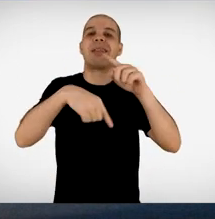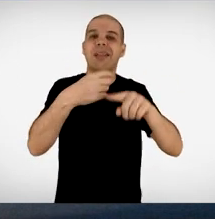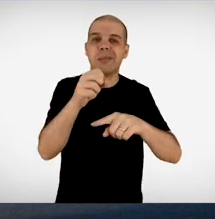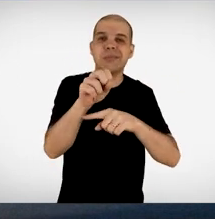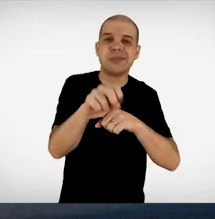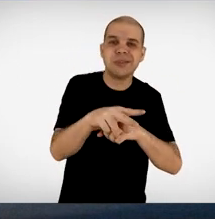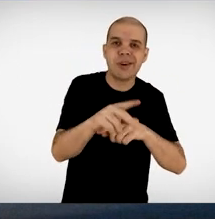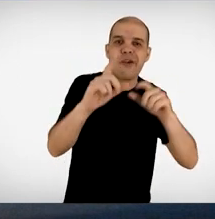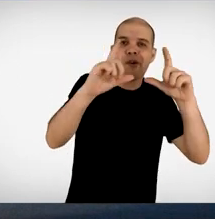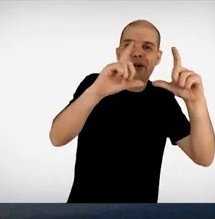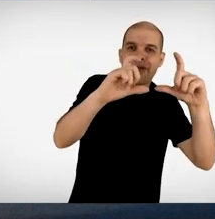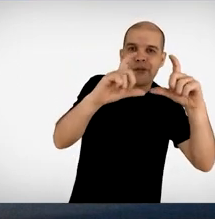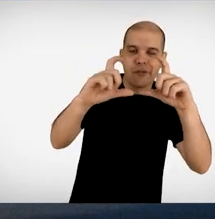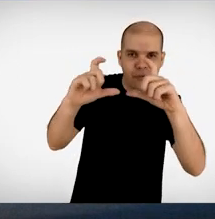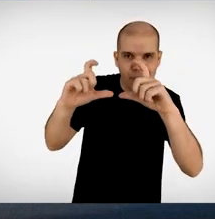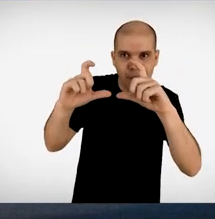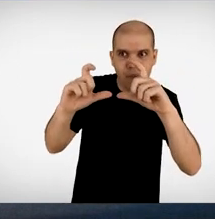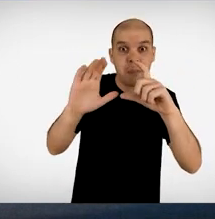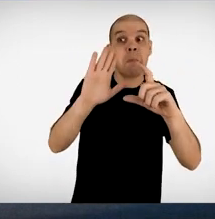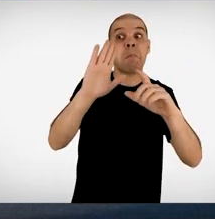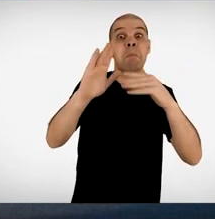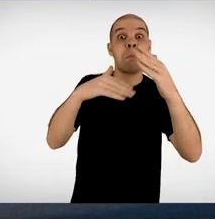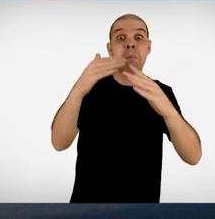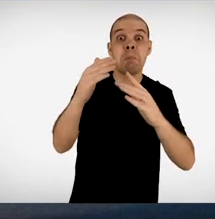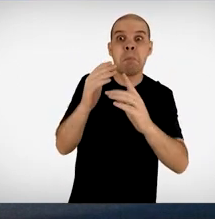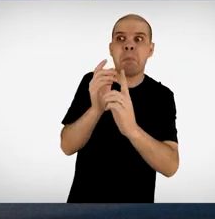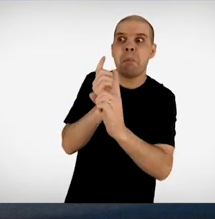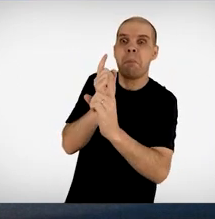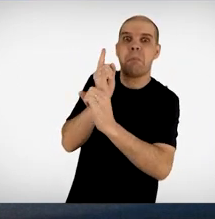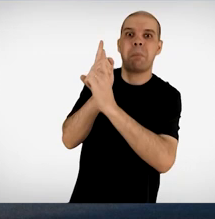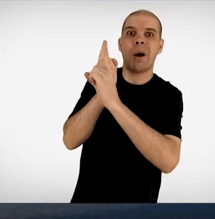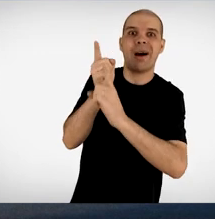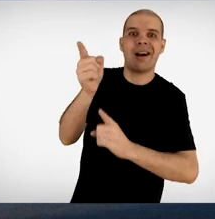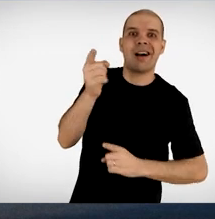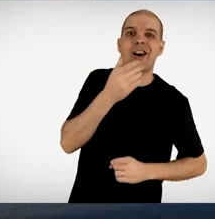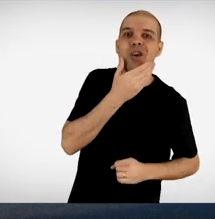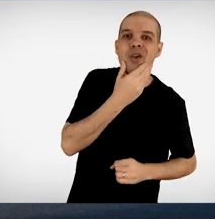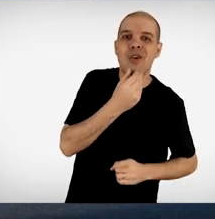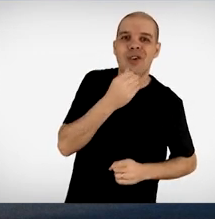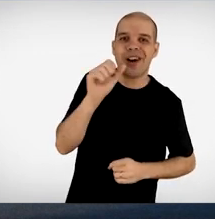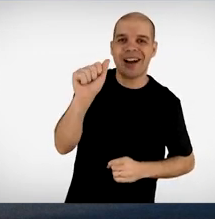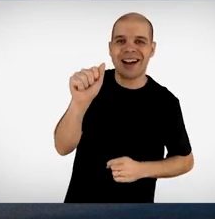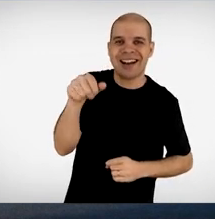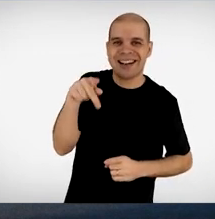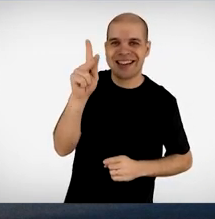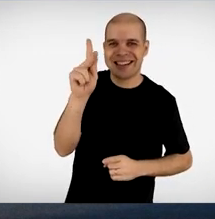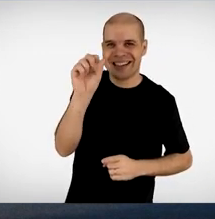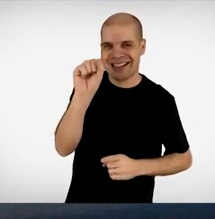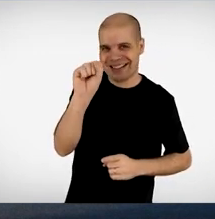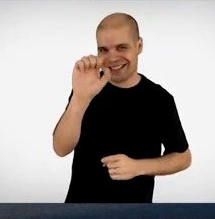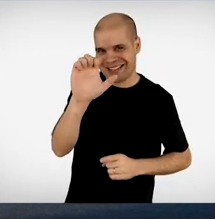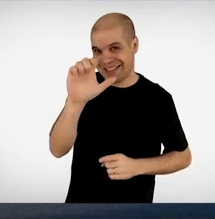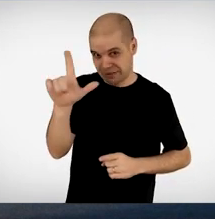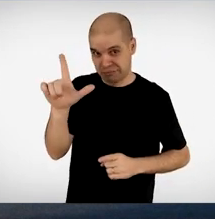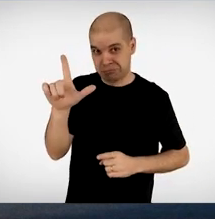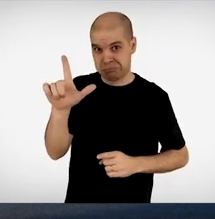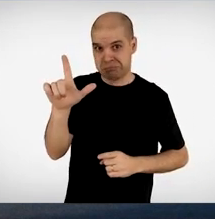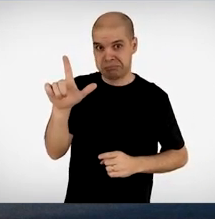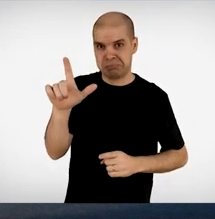Nesse começo do filme, me deu uma certa raivinha dela. Não sei se alguém sentiu a mesma coisa.